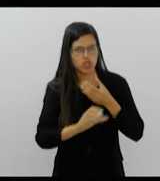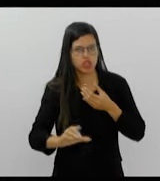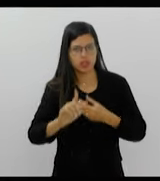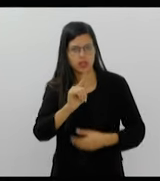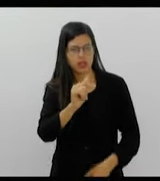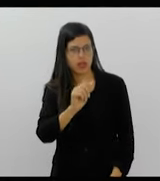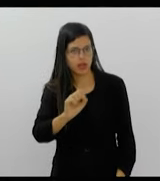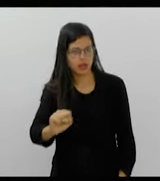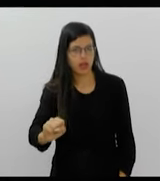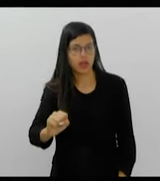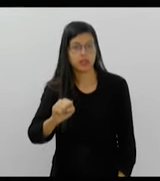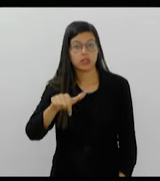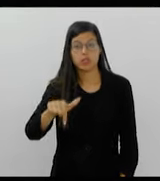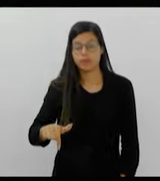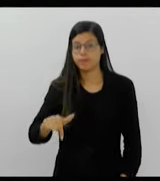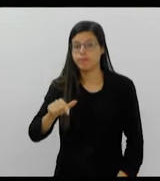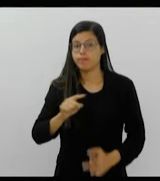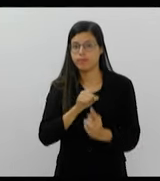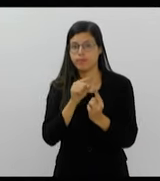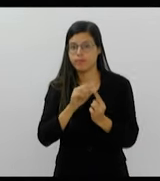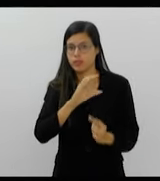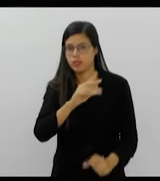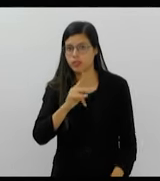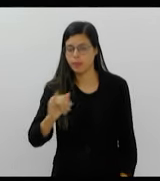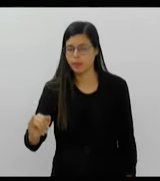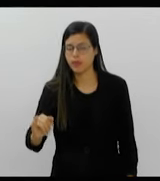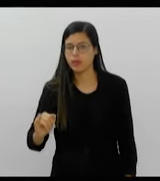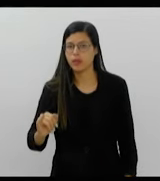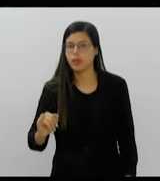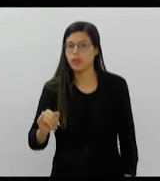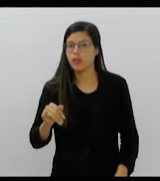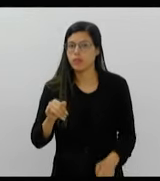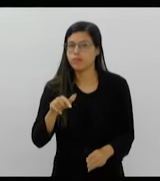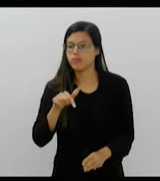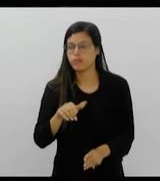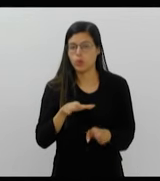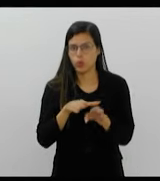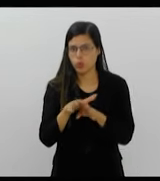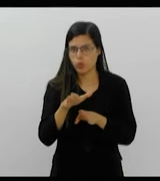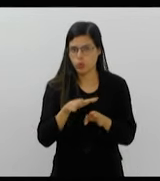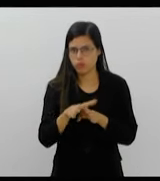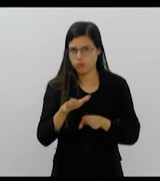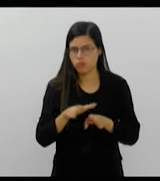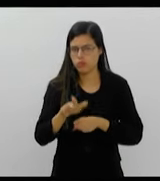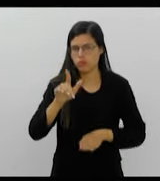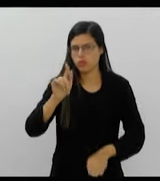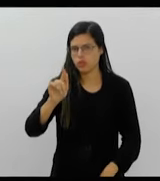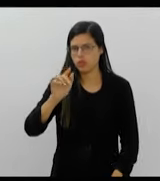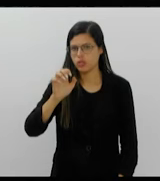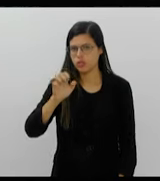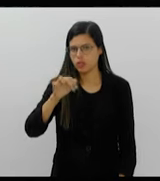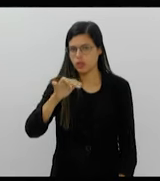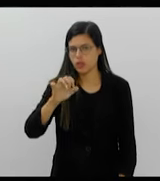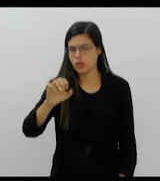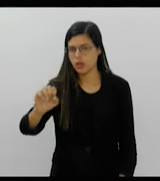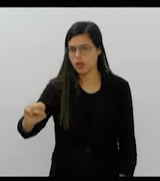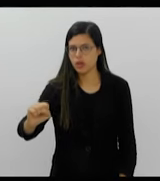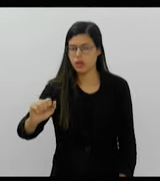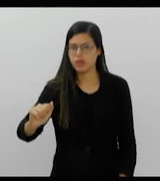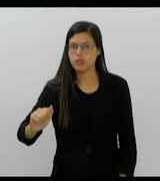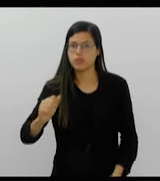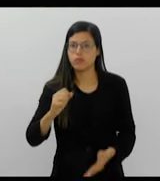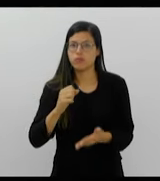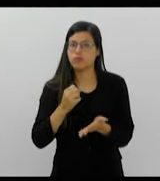entre tantas outras coisas, recomendou à Genesa que ela contratasse uma